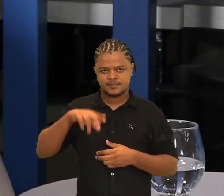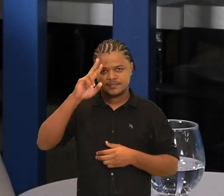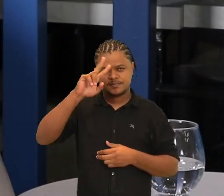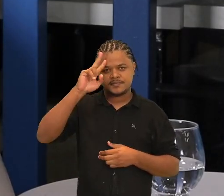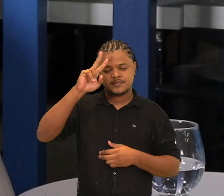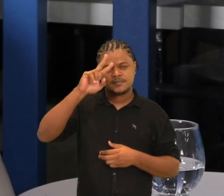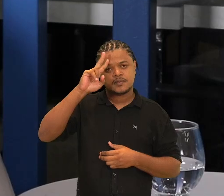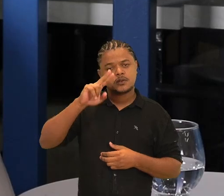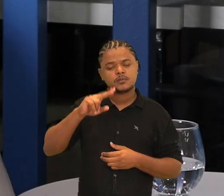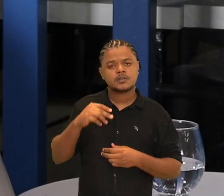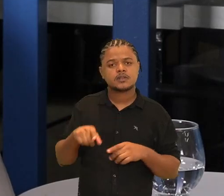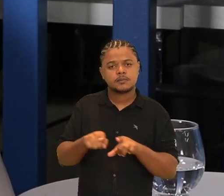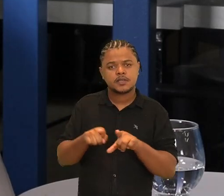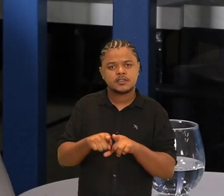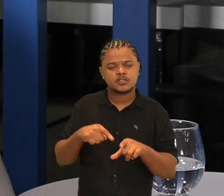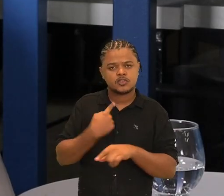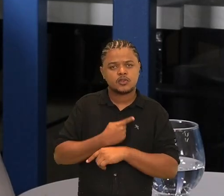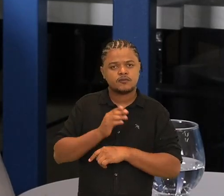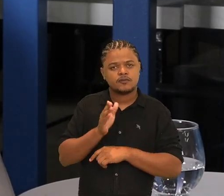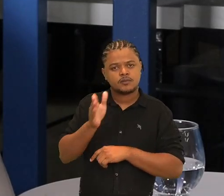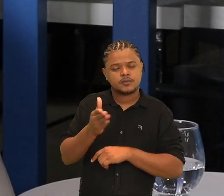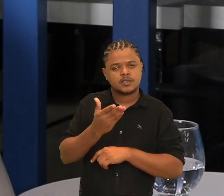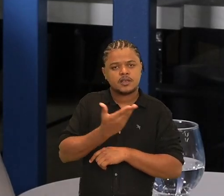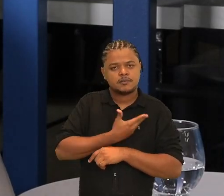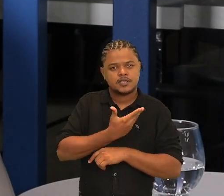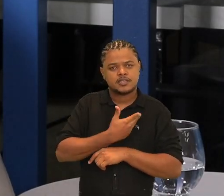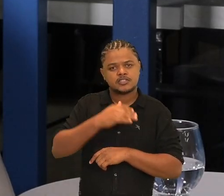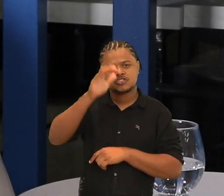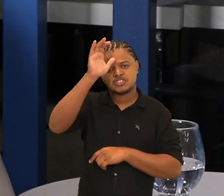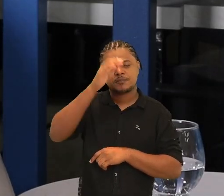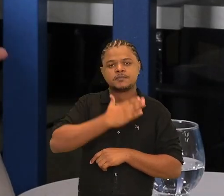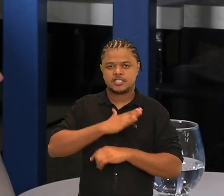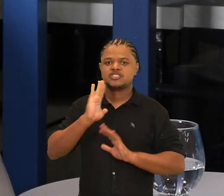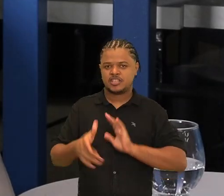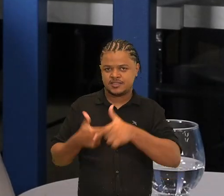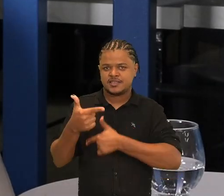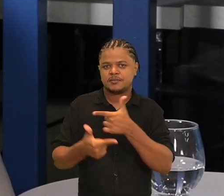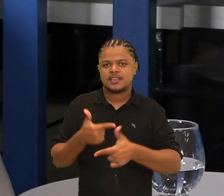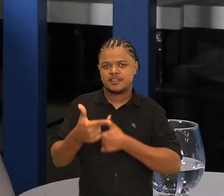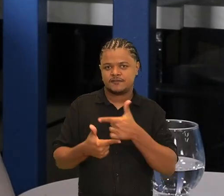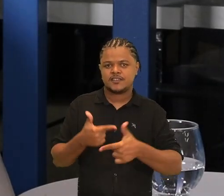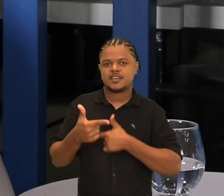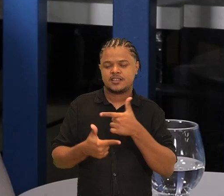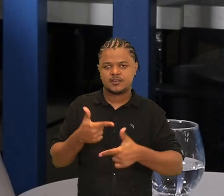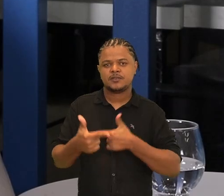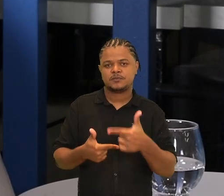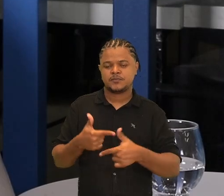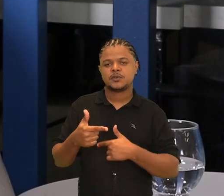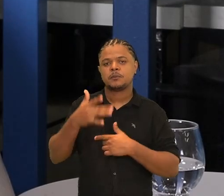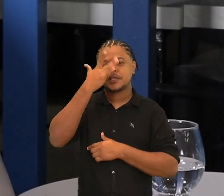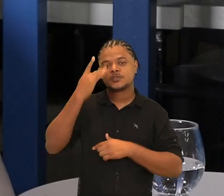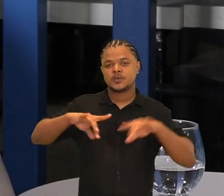muito bem que a gente foi fazer uma visita, né, na casa de uma tia minha que ela já trabalhava, né, com pessoas